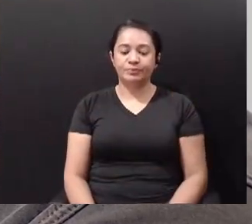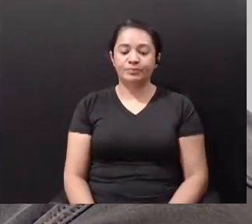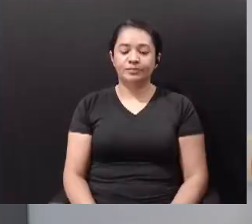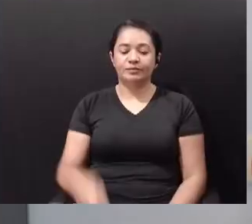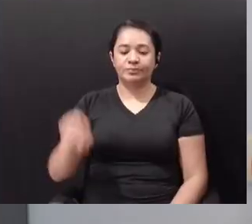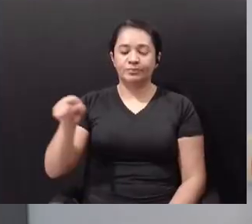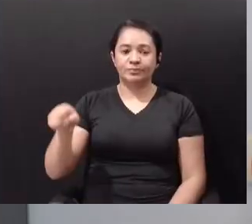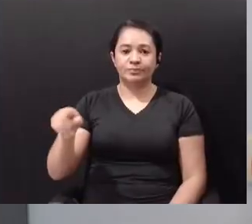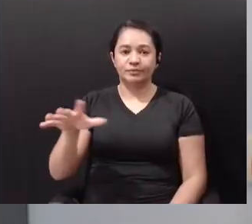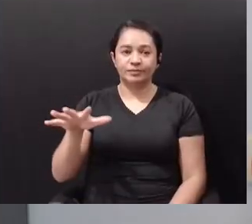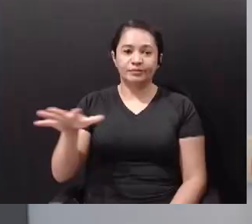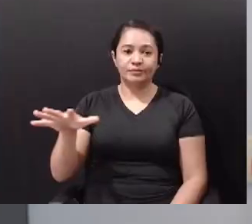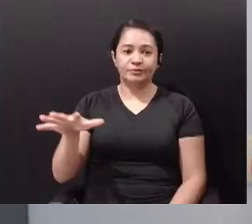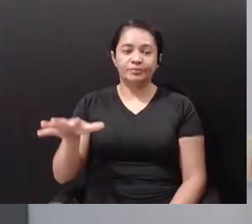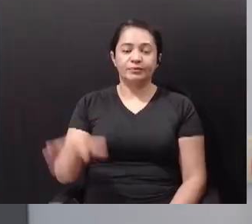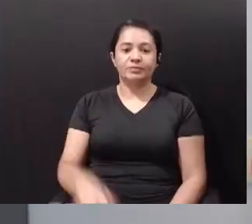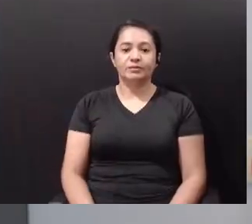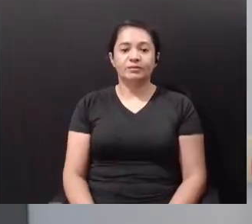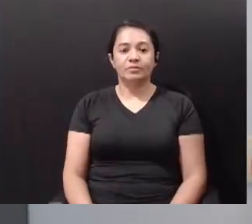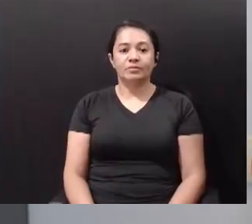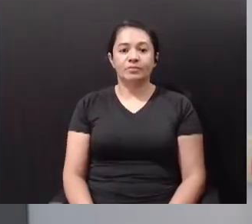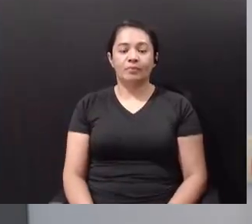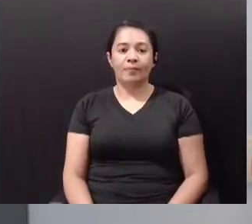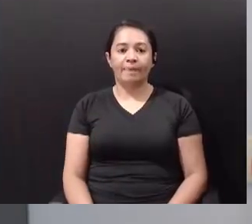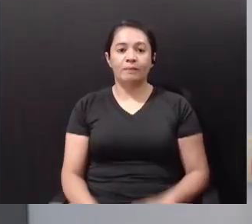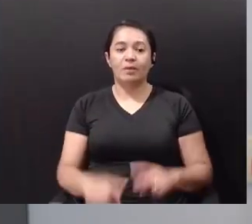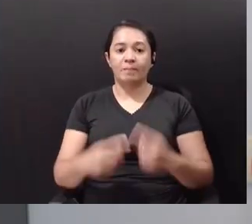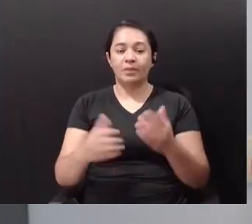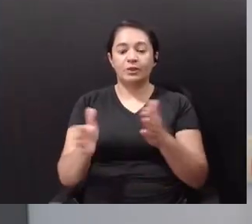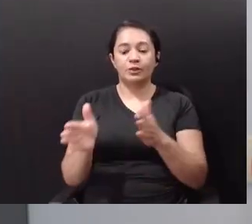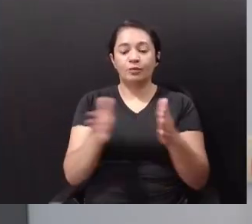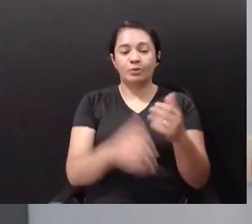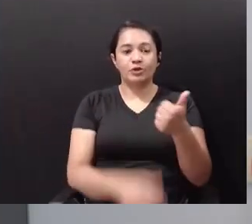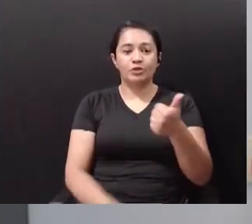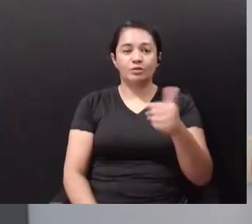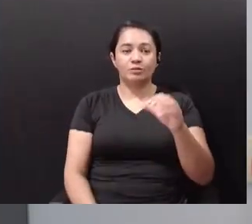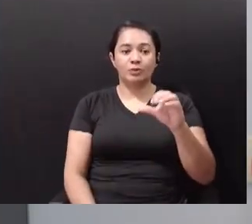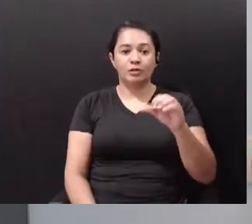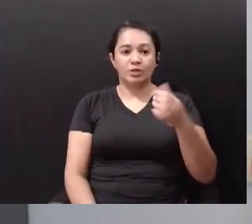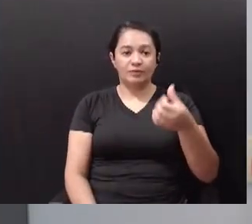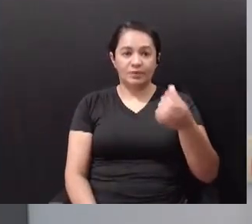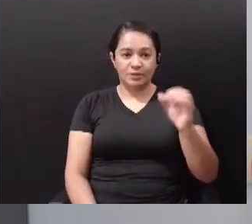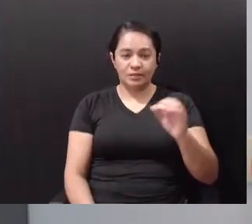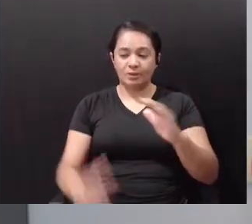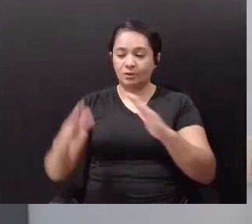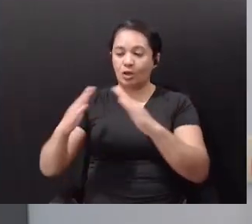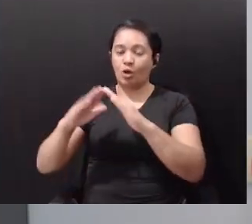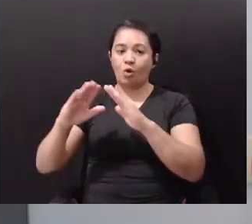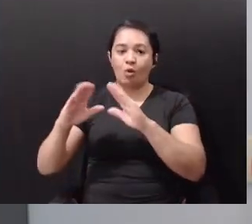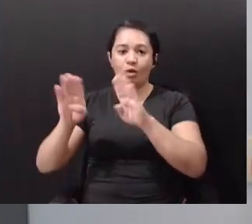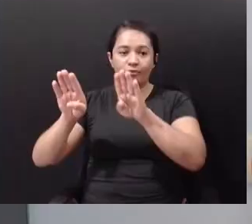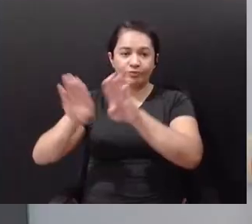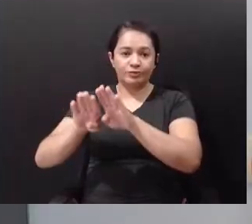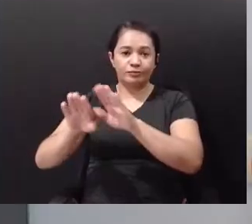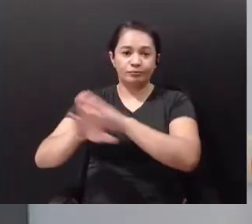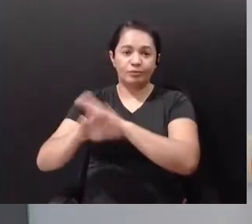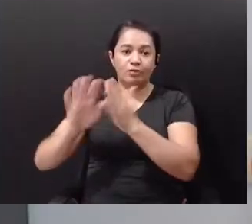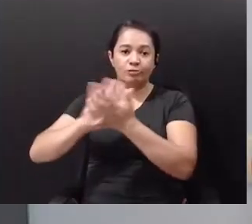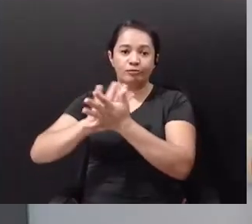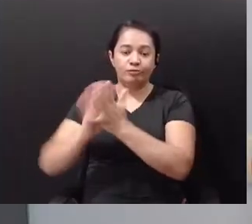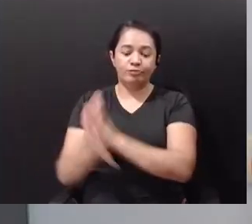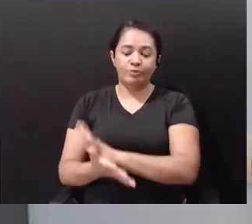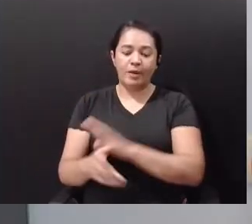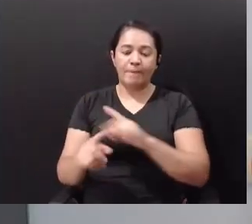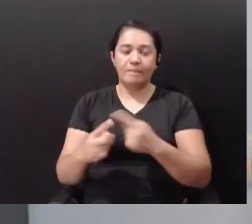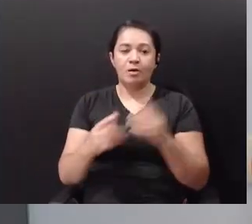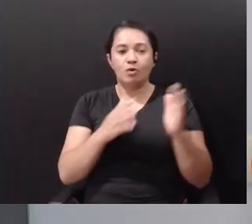Corrêa de Melo. Na década de 60, esse colégio ele já estava fechado e acabou sendo demolido, mas ele funcionou por